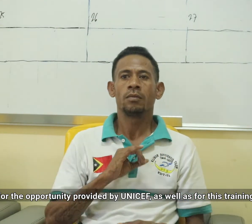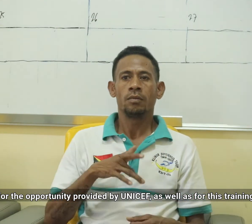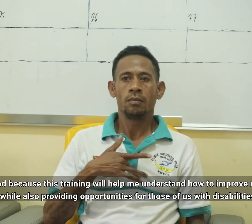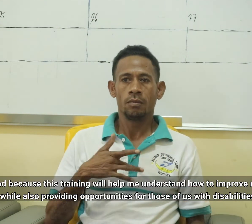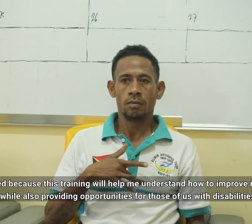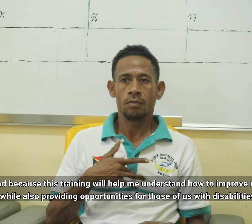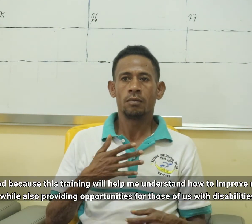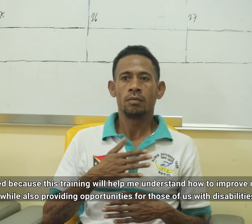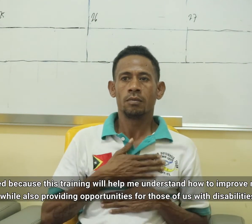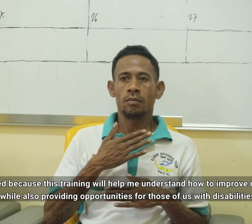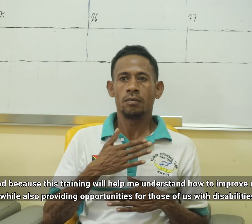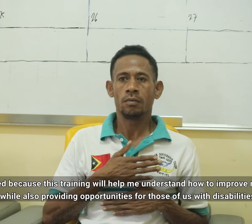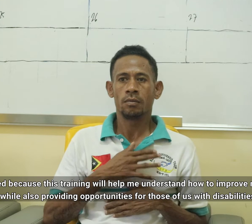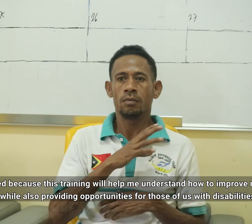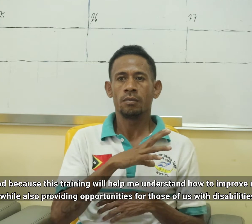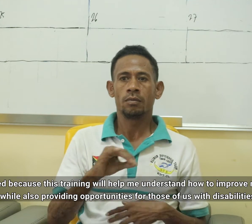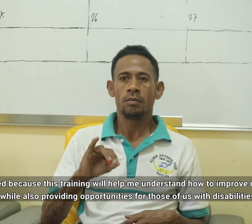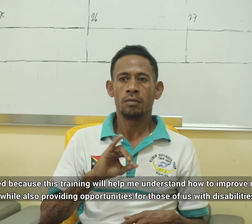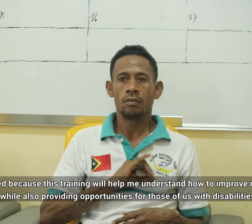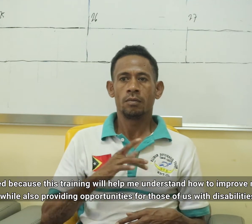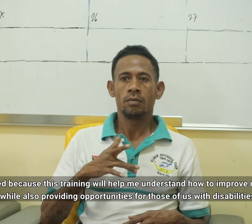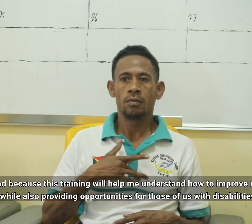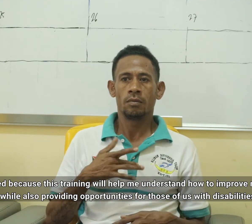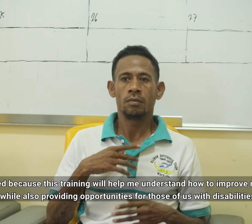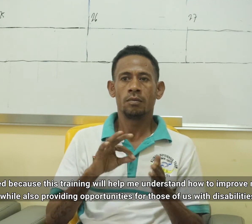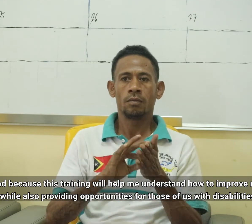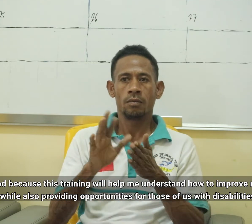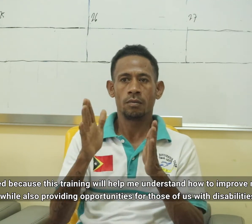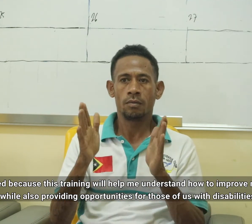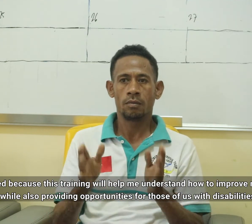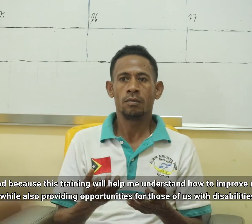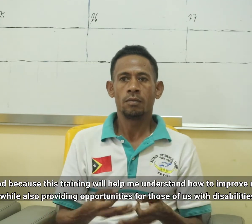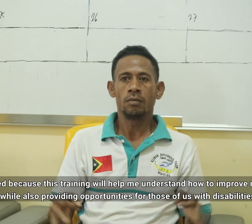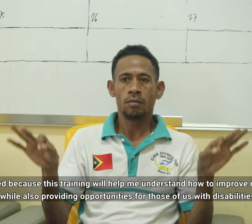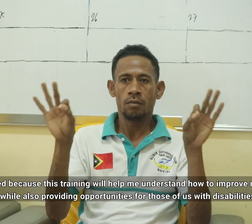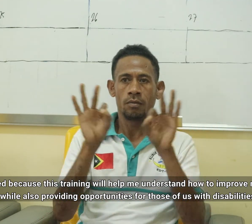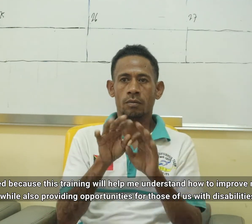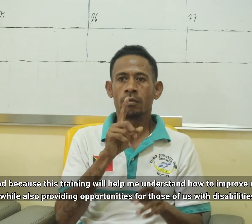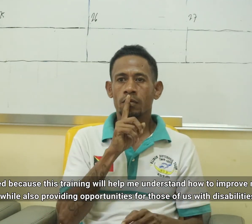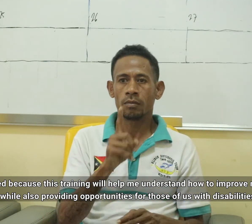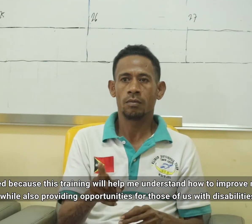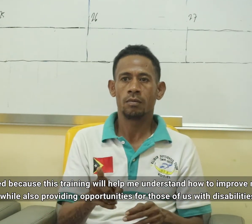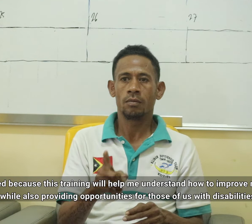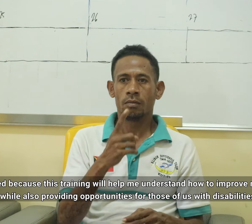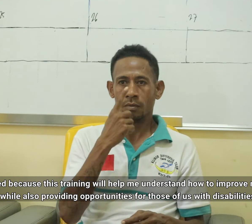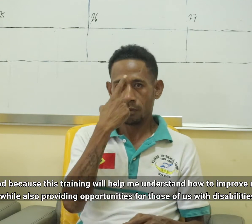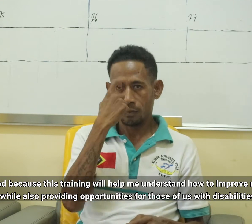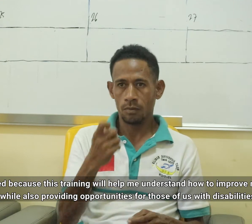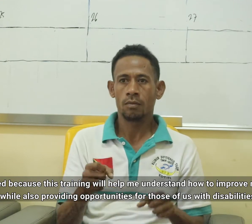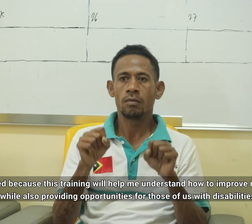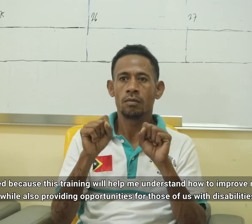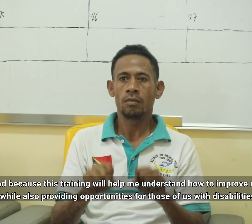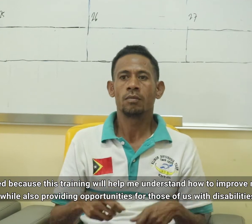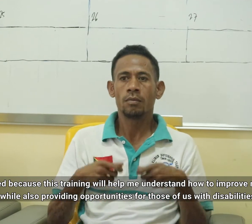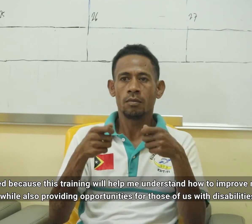Eu sinto contente, formação é importante teves, tamba bele halo hau comprende, onsa atu hadi hau nemuris, no